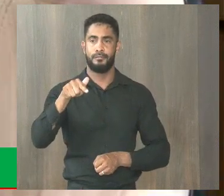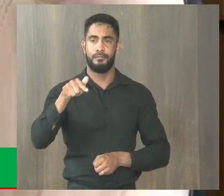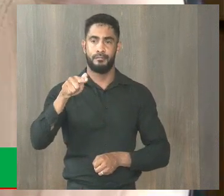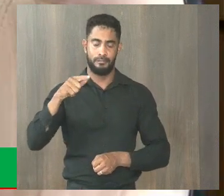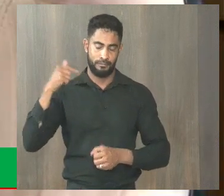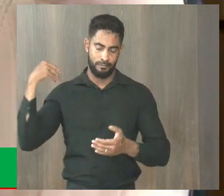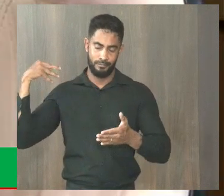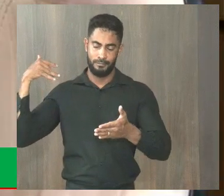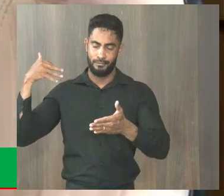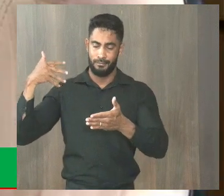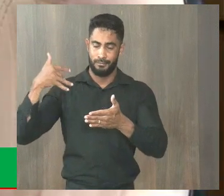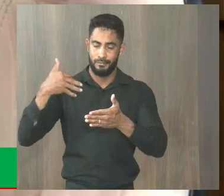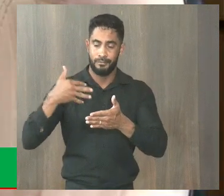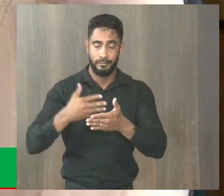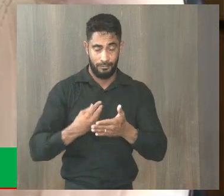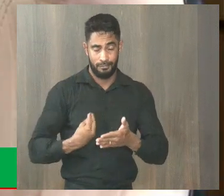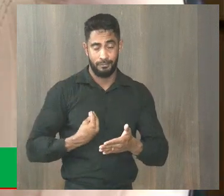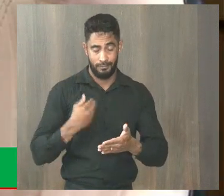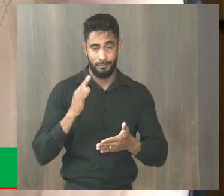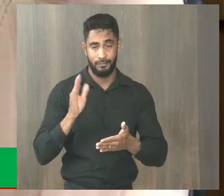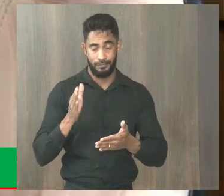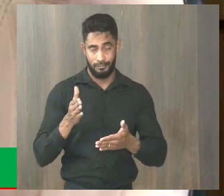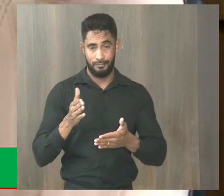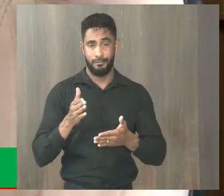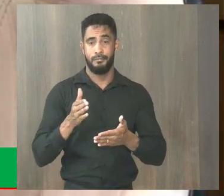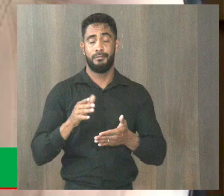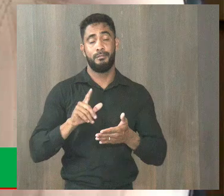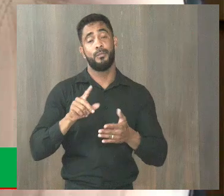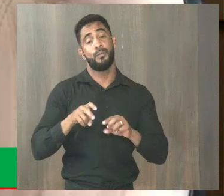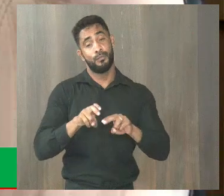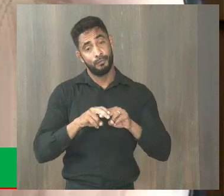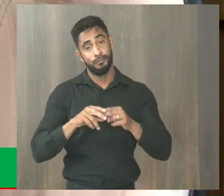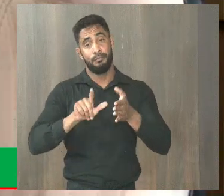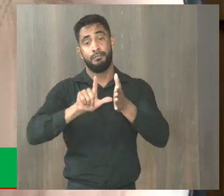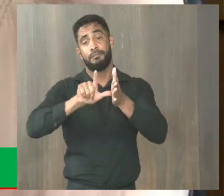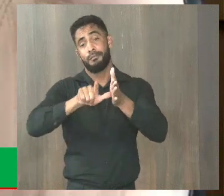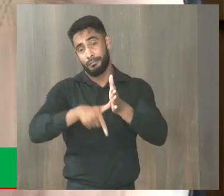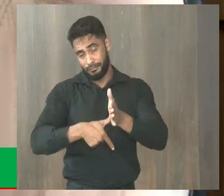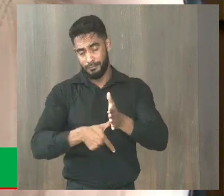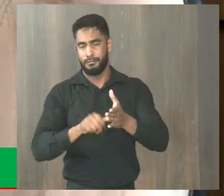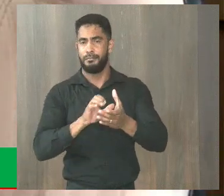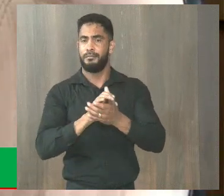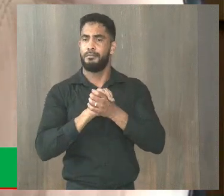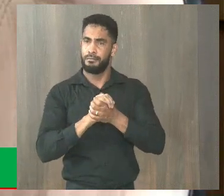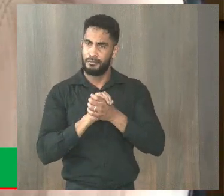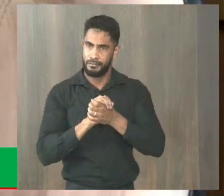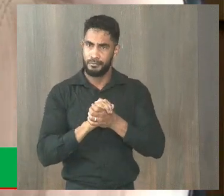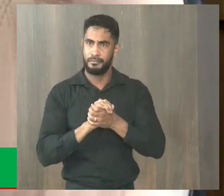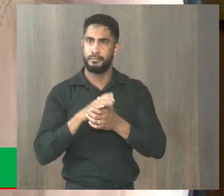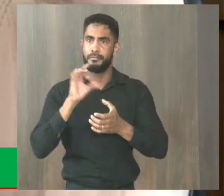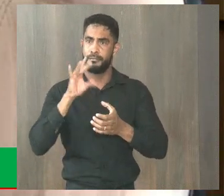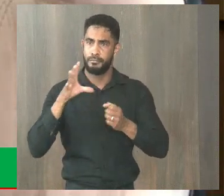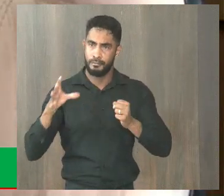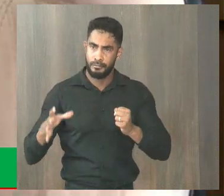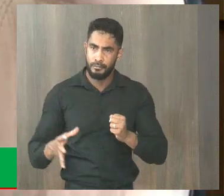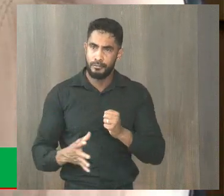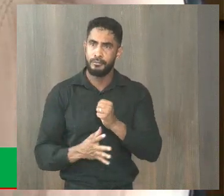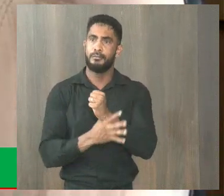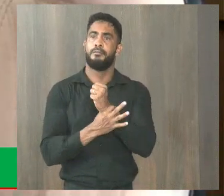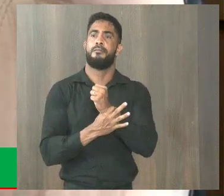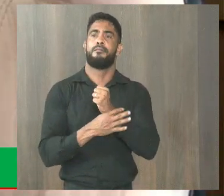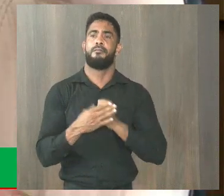essa vigência. E essa adequação ela já está atrasada. Então, o senhor está de parabéns, só venho reforçar